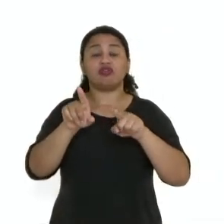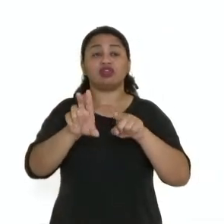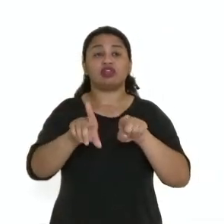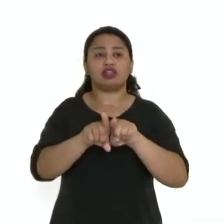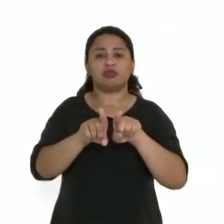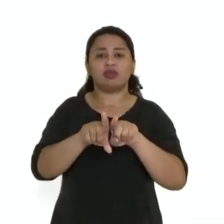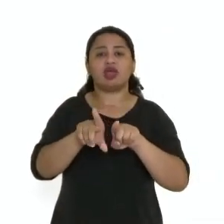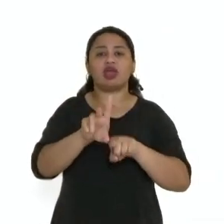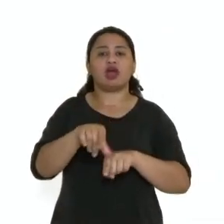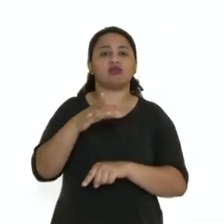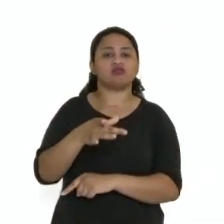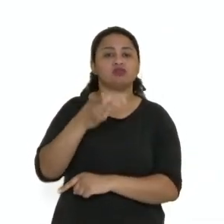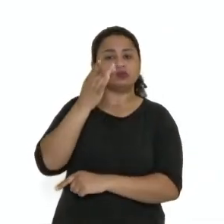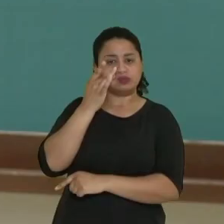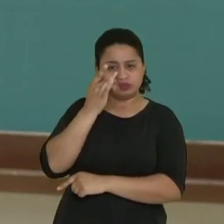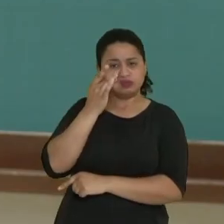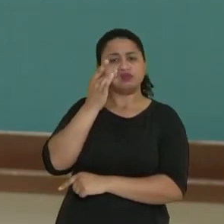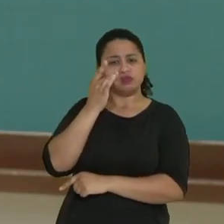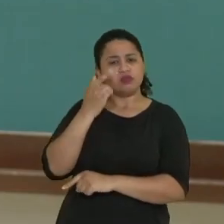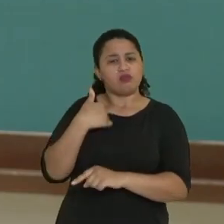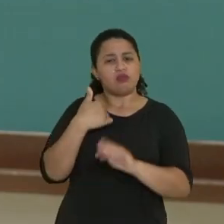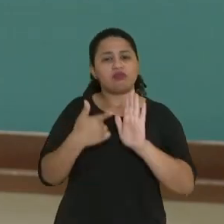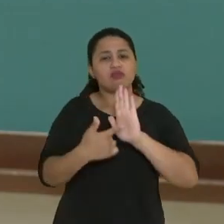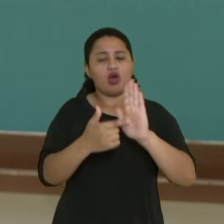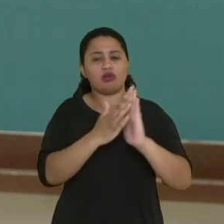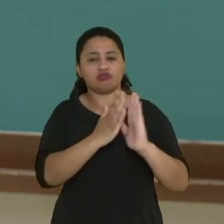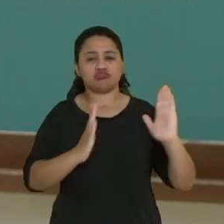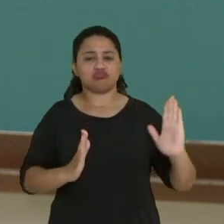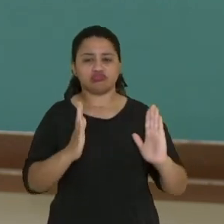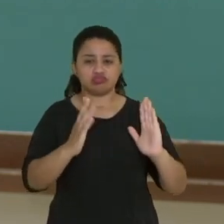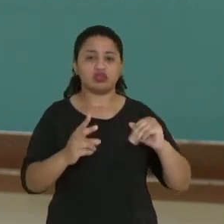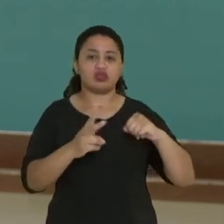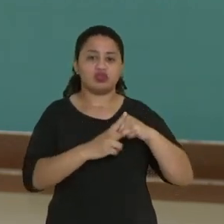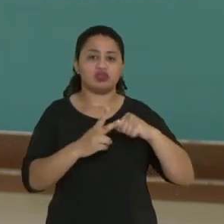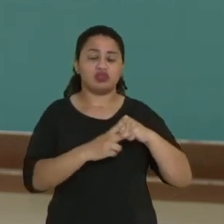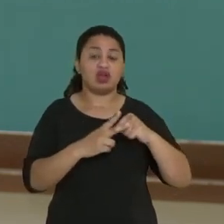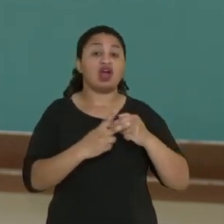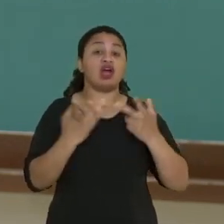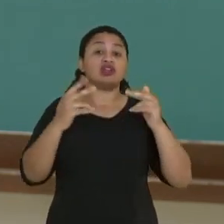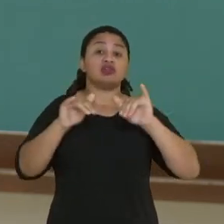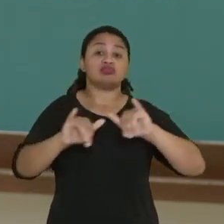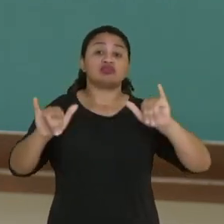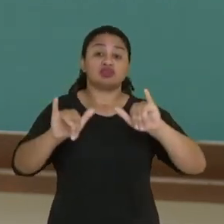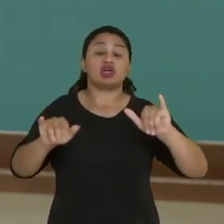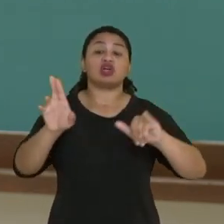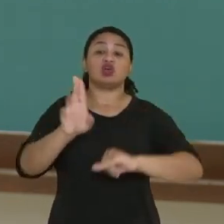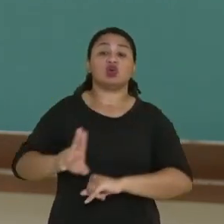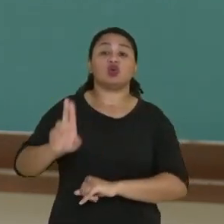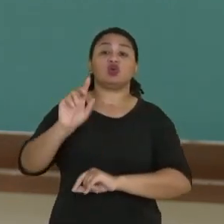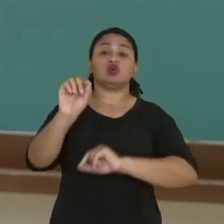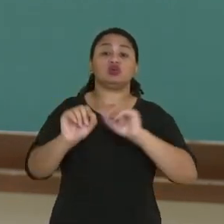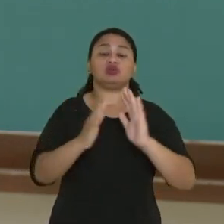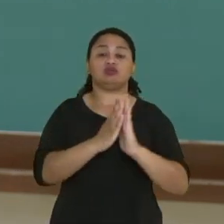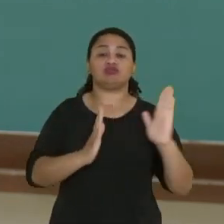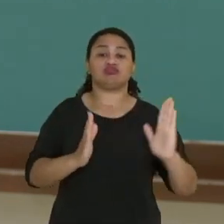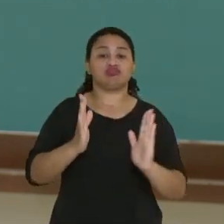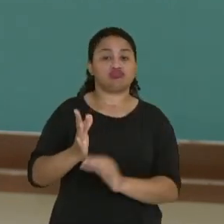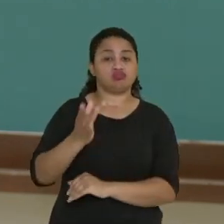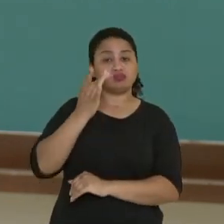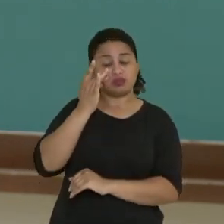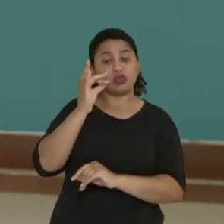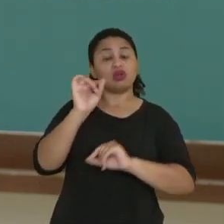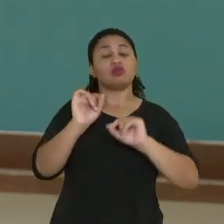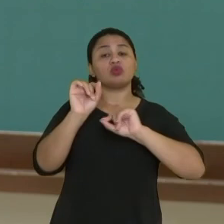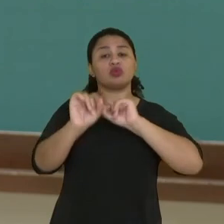presente do indicativo. Então, é muito comum, então, nas manchetes que seja utilizado, então, o tempo presente, para